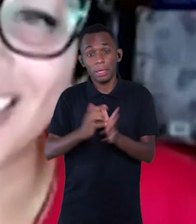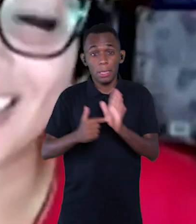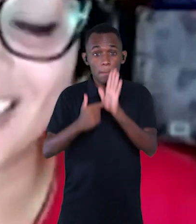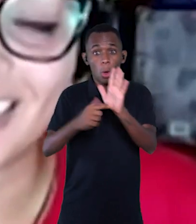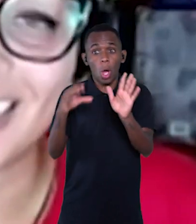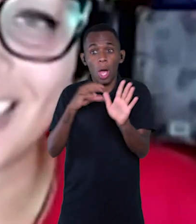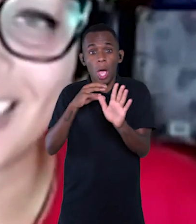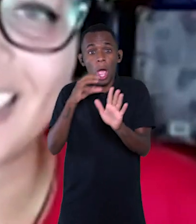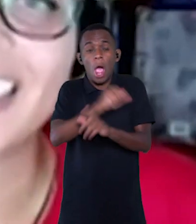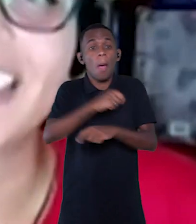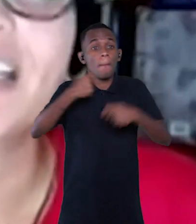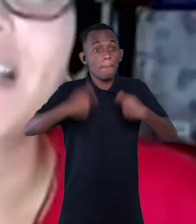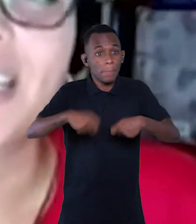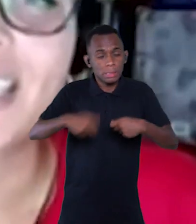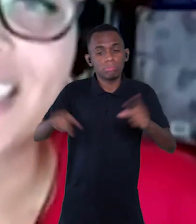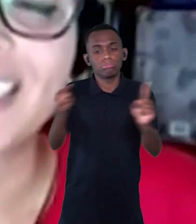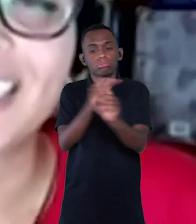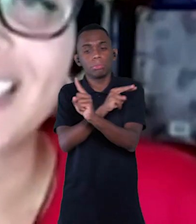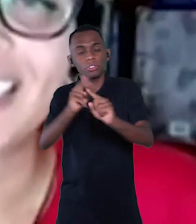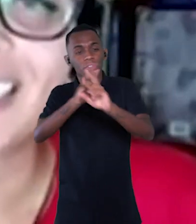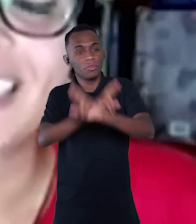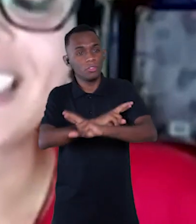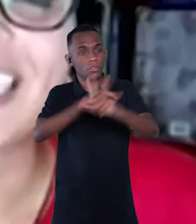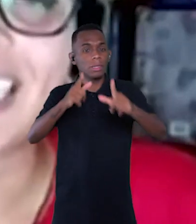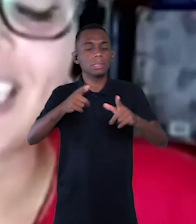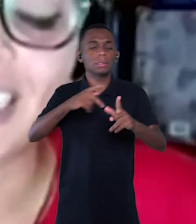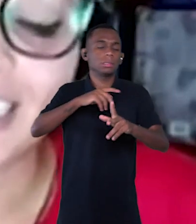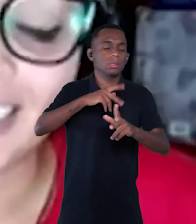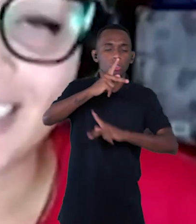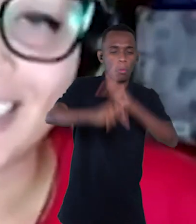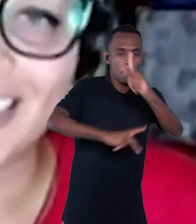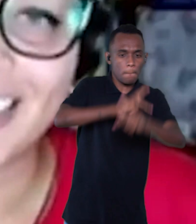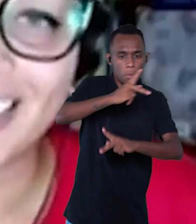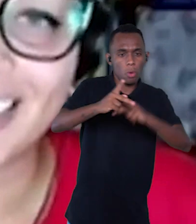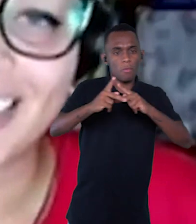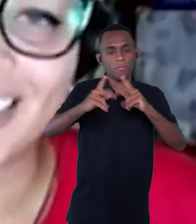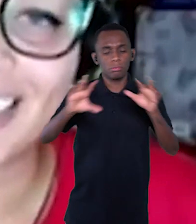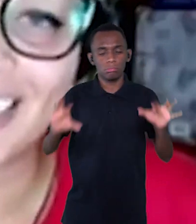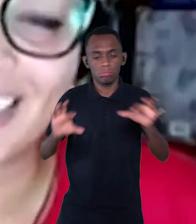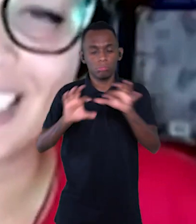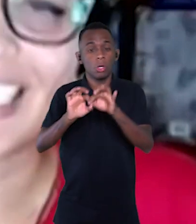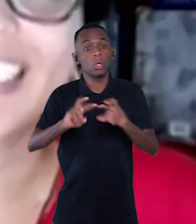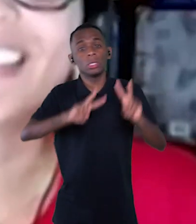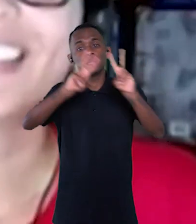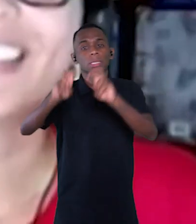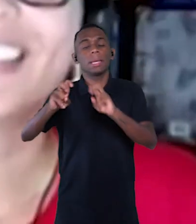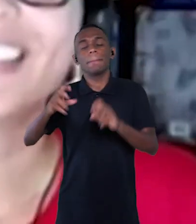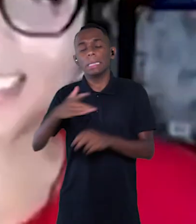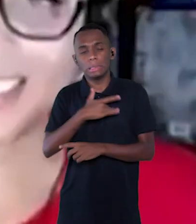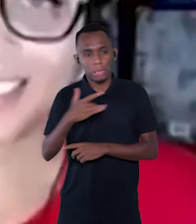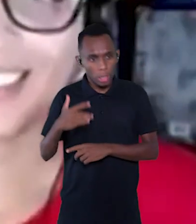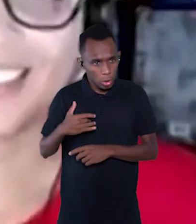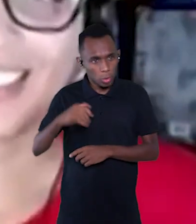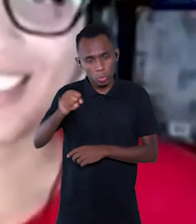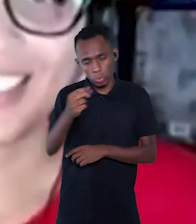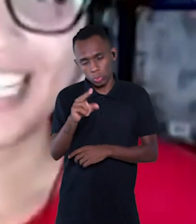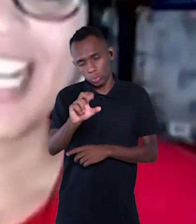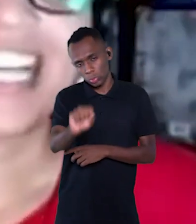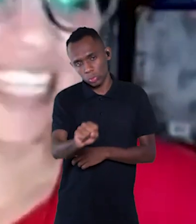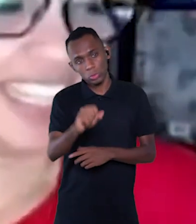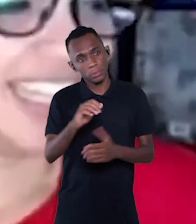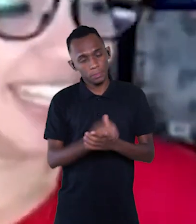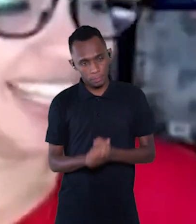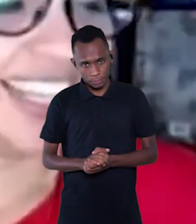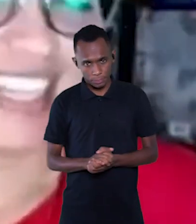essa urgência, né, desse olhar da Sim. população para esse tema de saúde, do Sistema Único